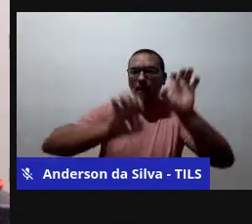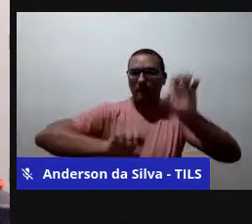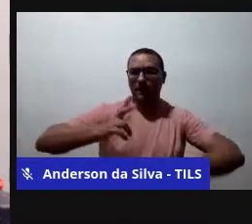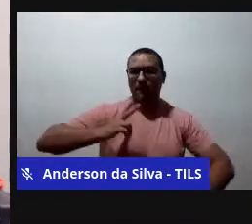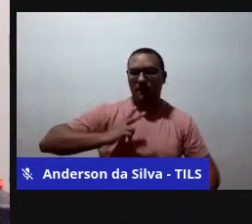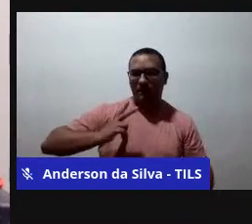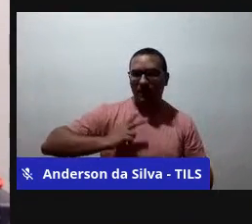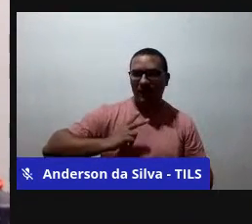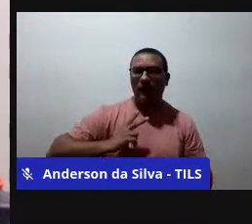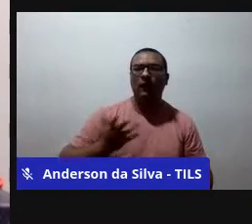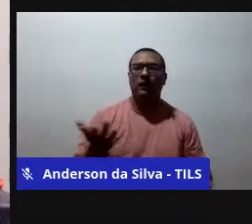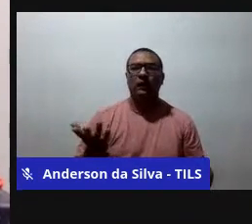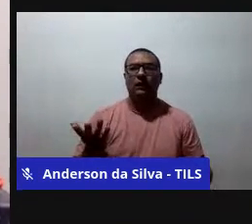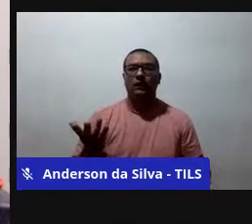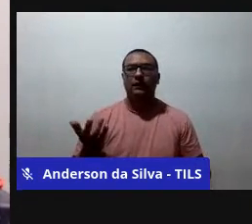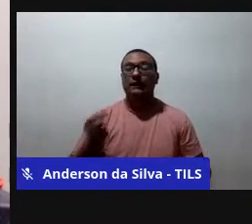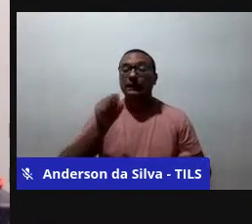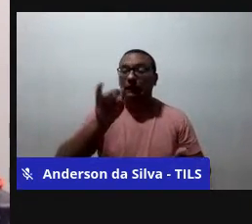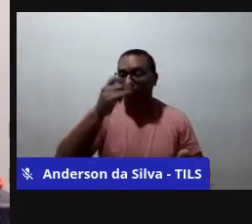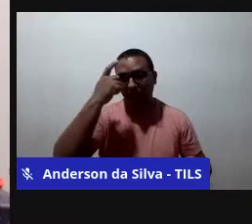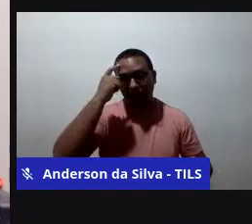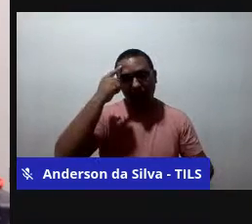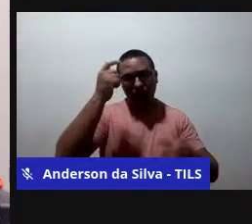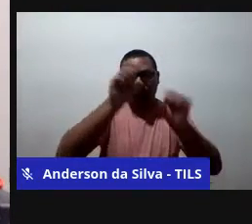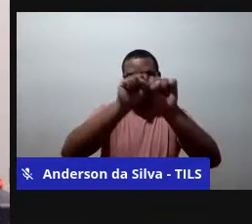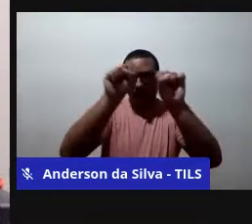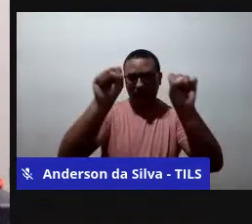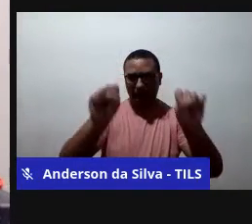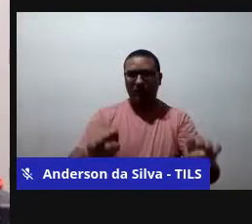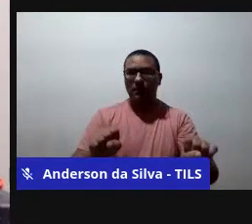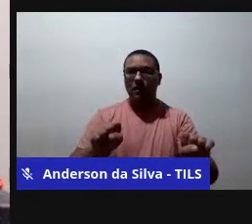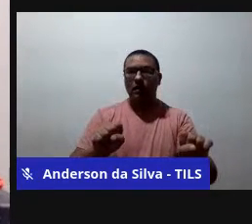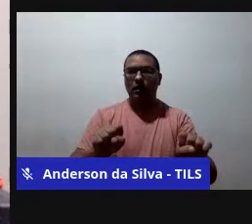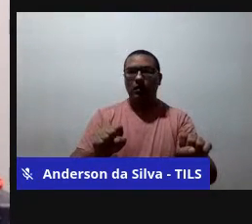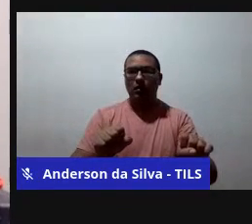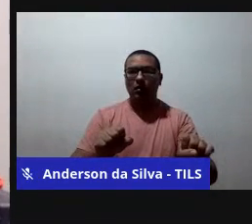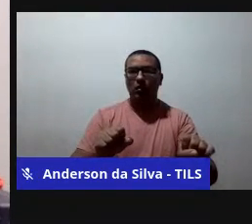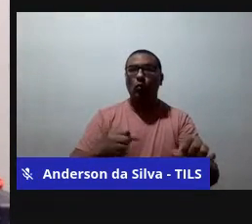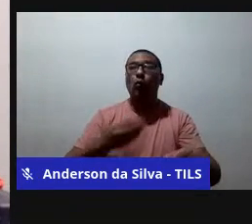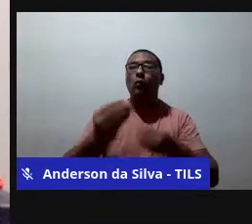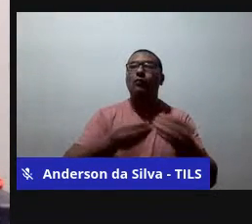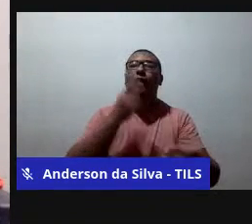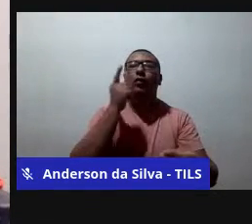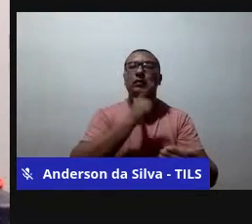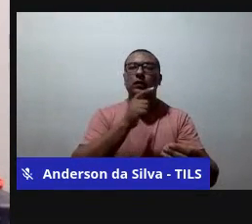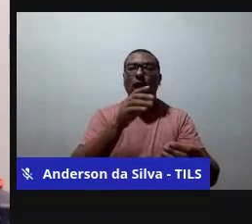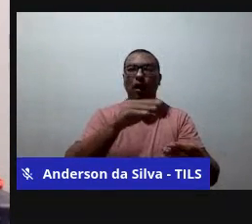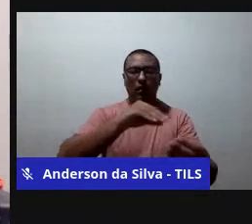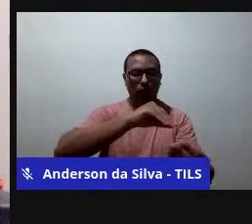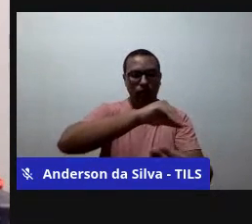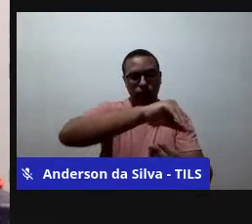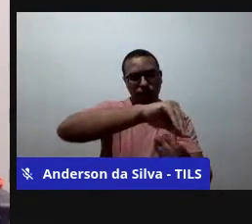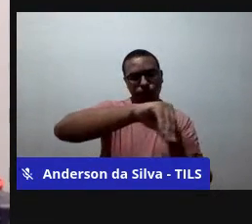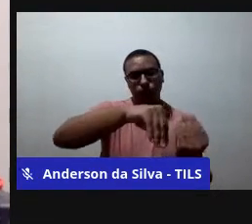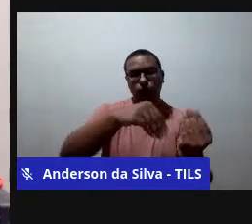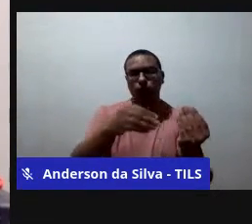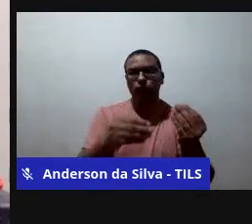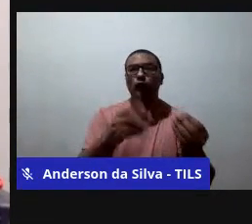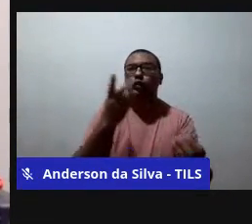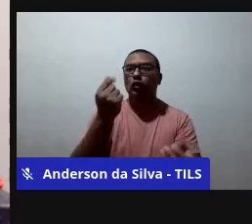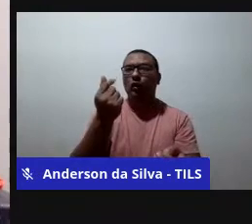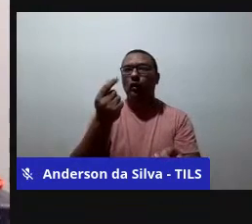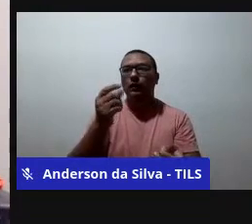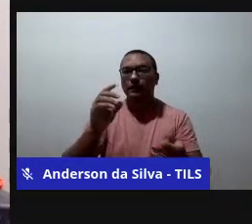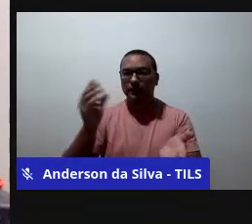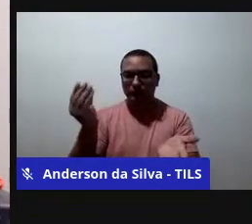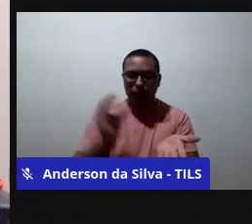Se a gente não pensar um sistema que dê conta dessa cidade inteligente, só um investimento em